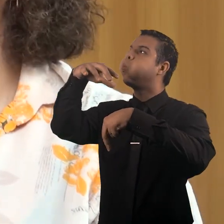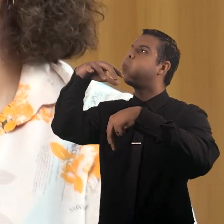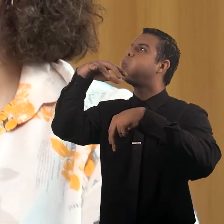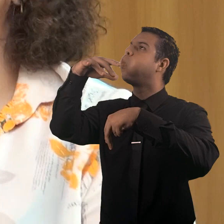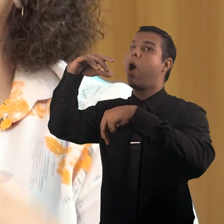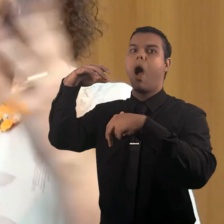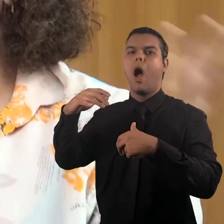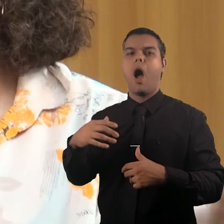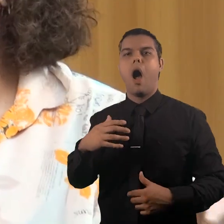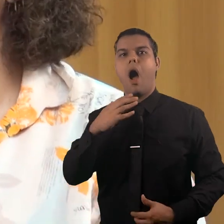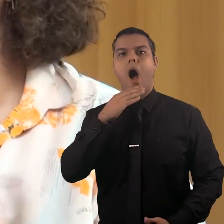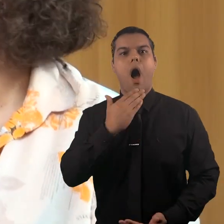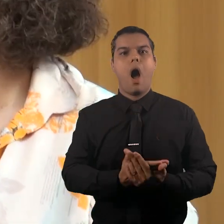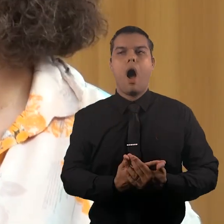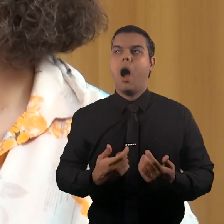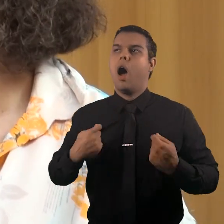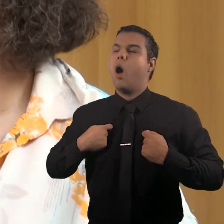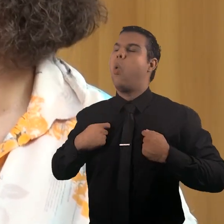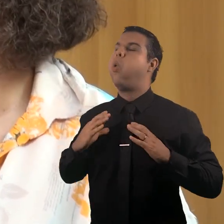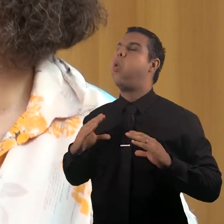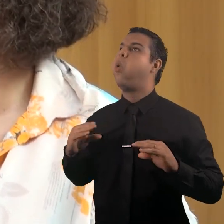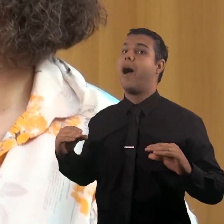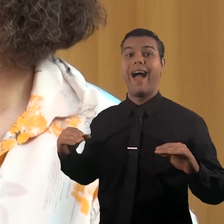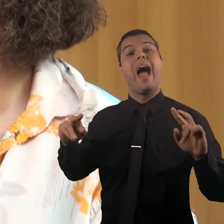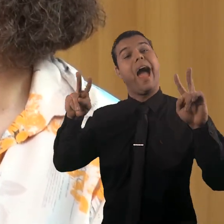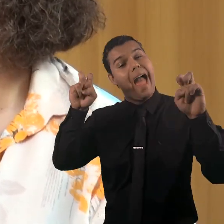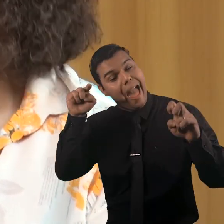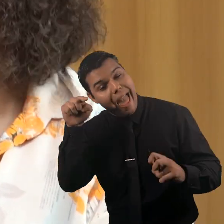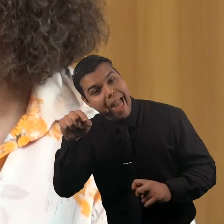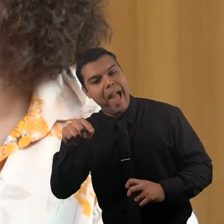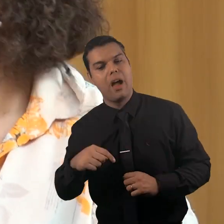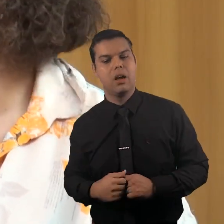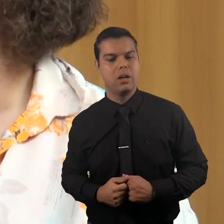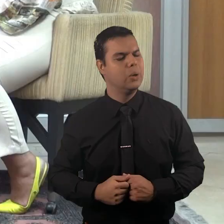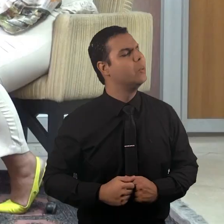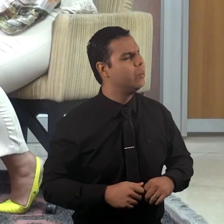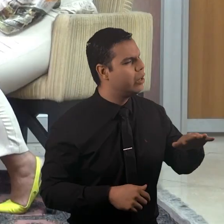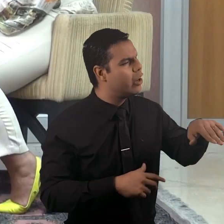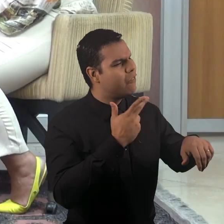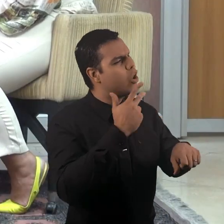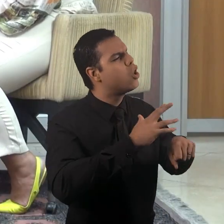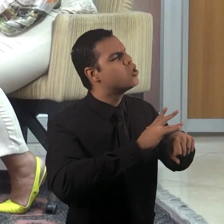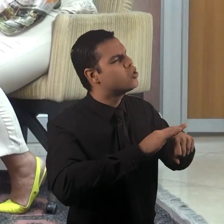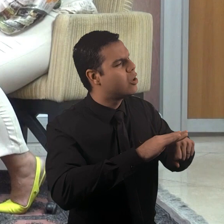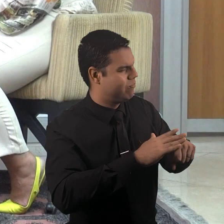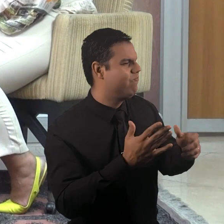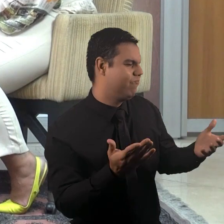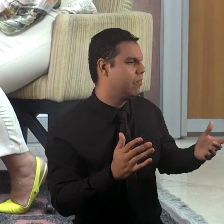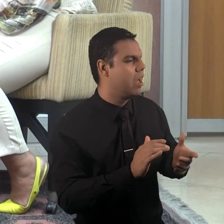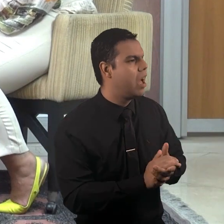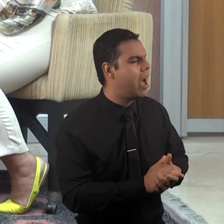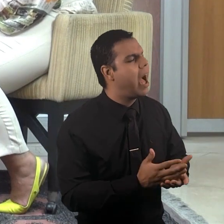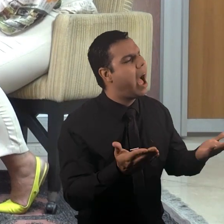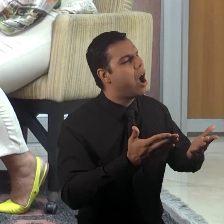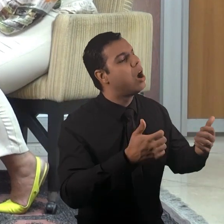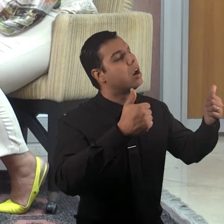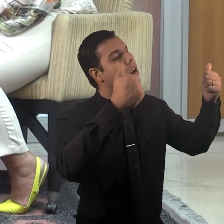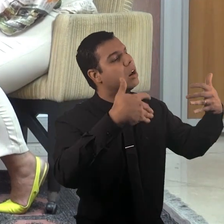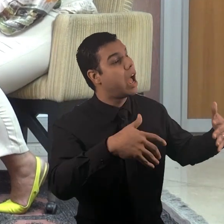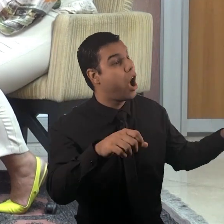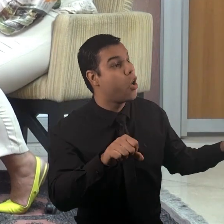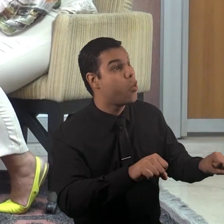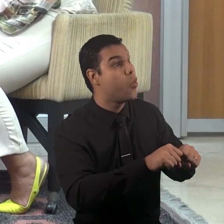e, uau, é sobre isso, entendeu? É sobre isso. Então, falamos de doença, agora eu queria que você falasse um pouco da